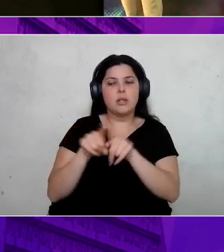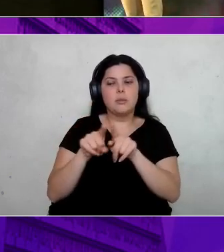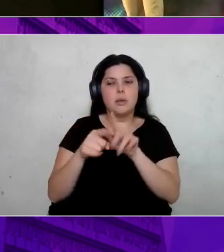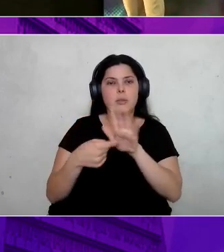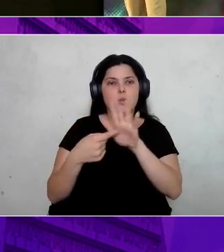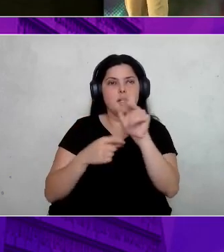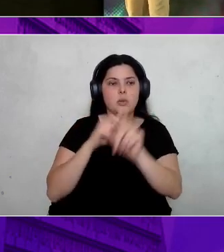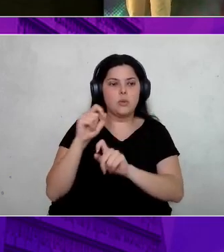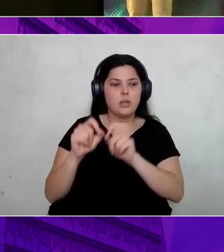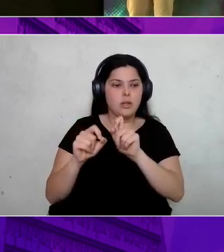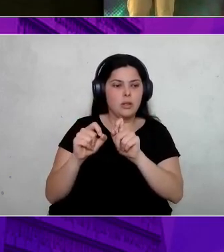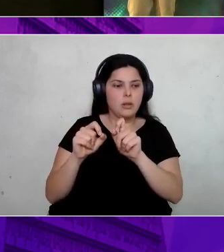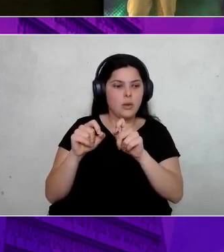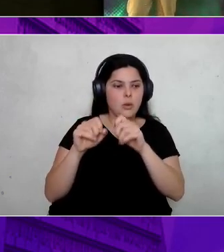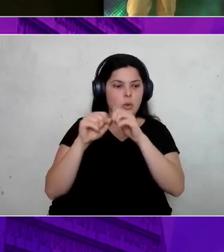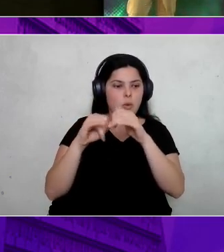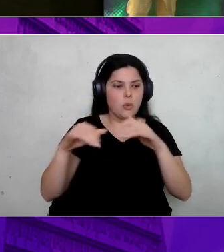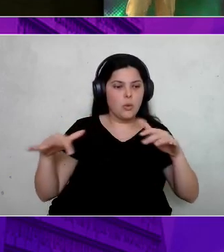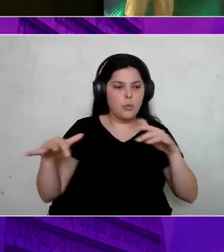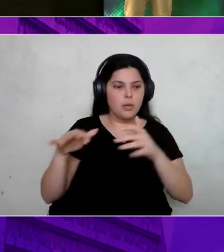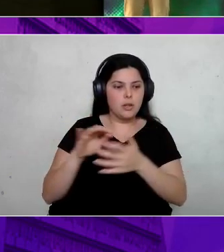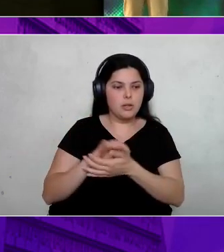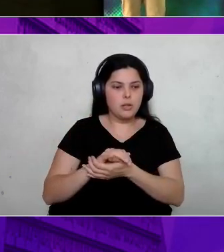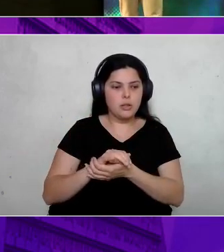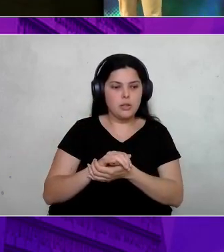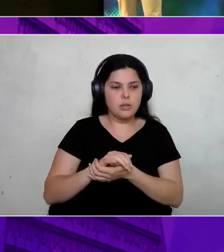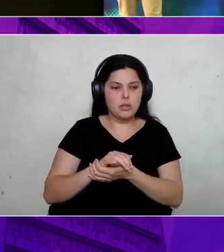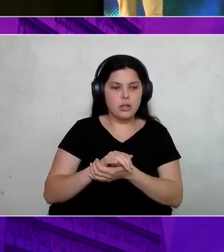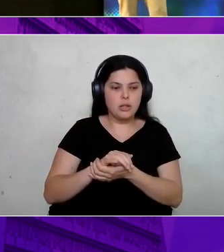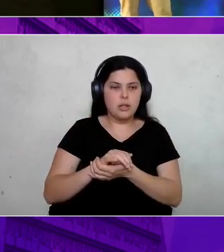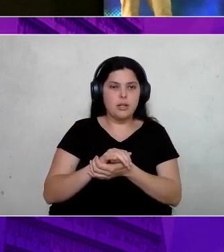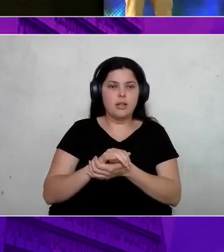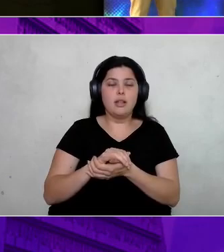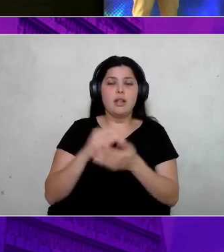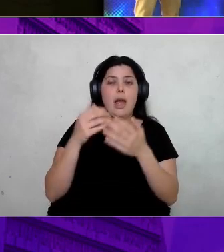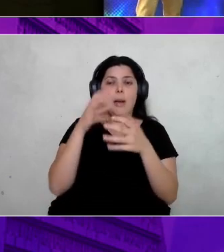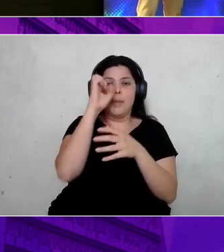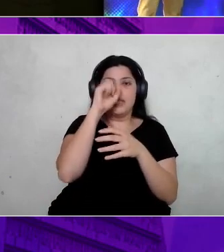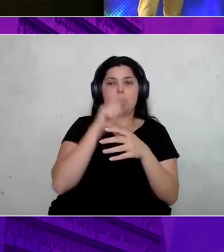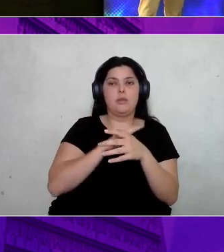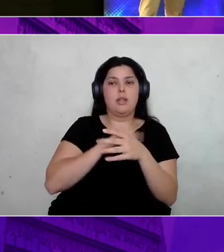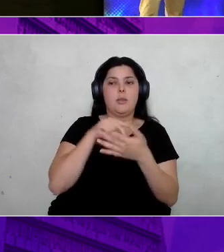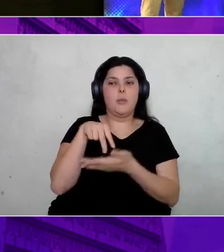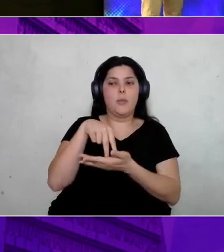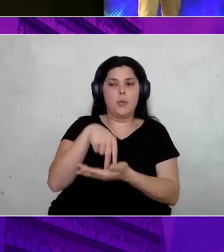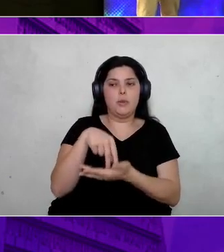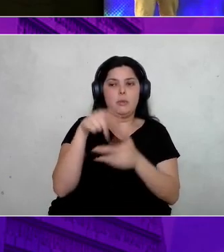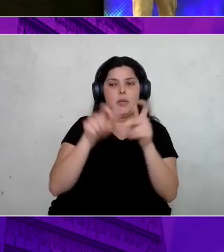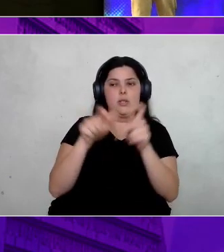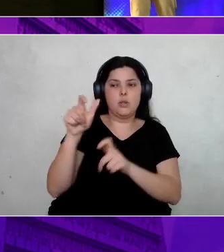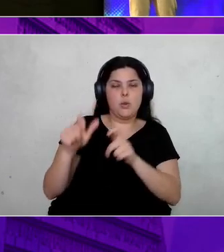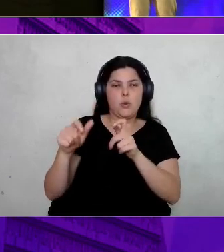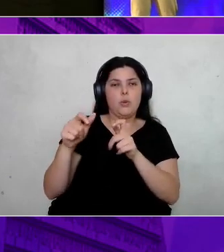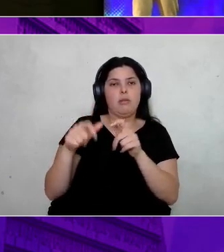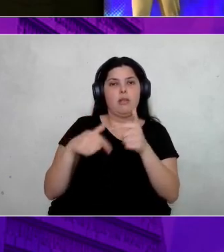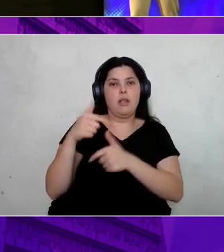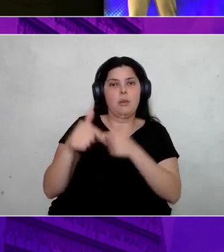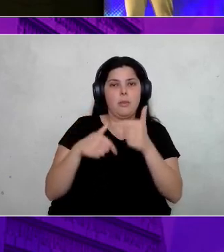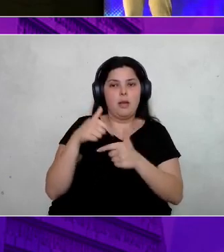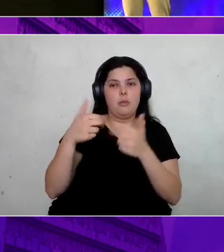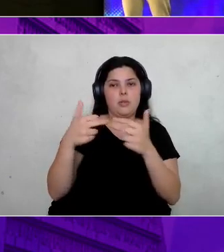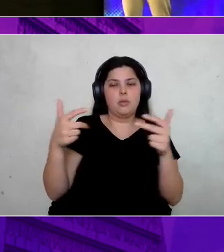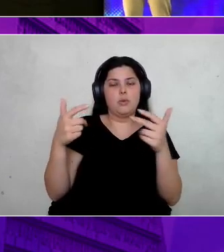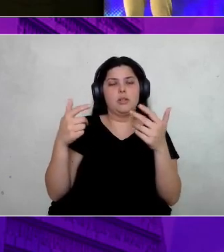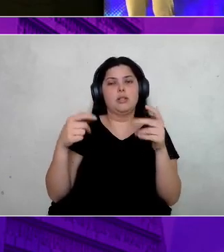para compartilharem os seus aprendizados e aquilo que elas têm. Então, realmente dá protagonismo para pessoas que trabalham com isso ou que